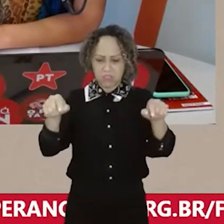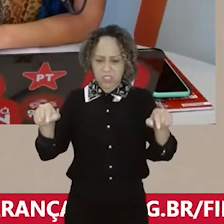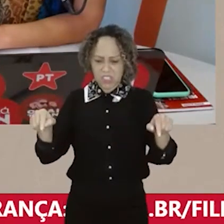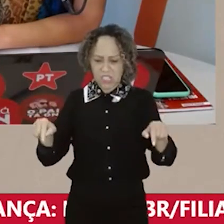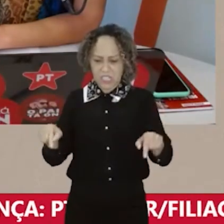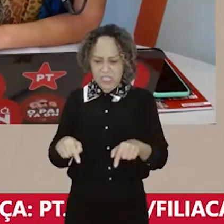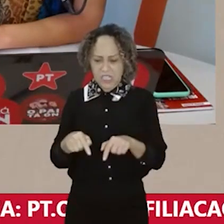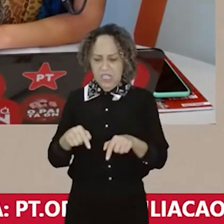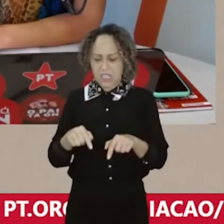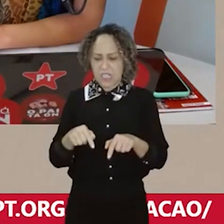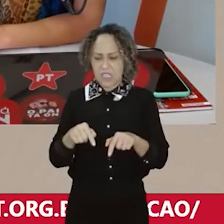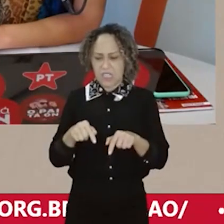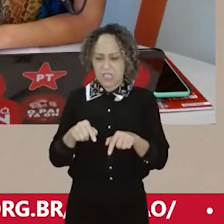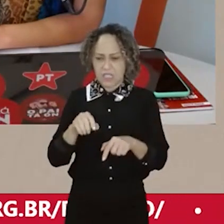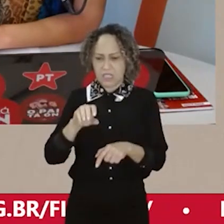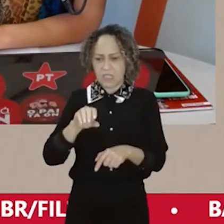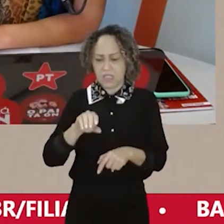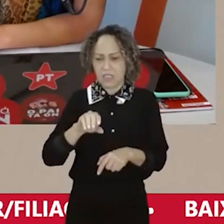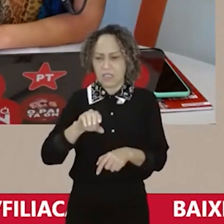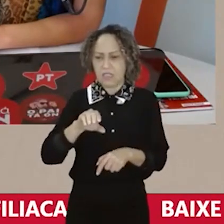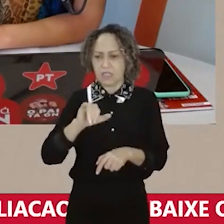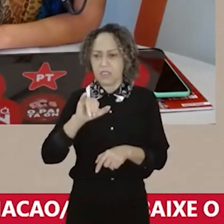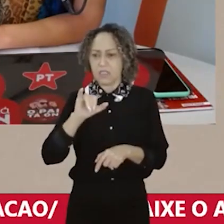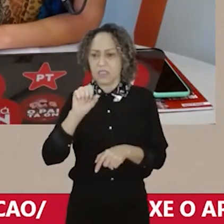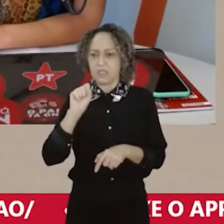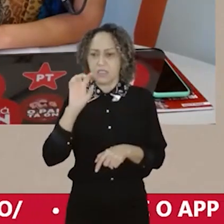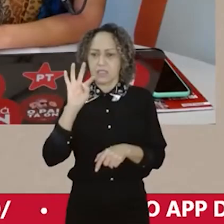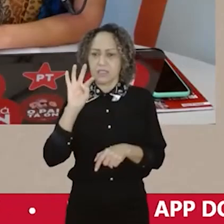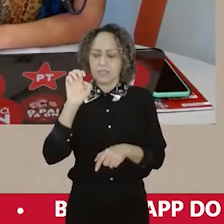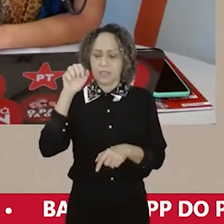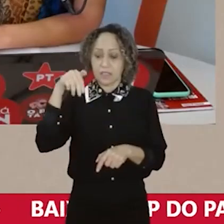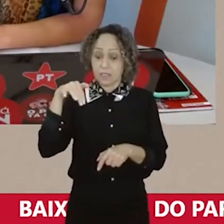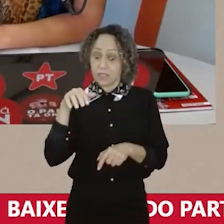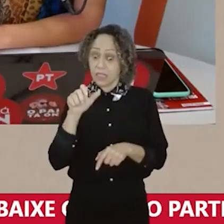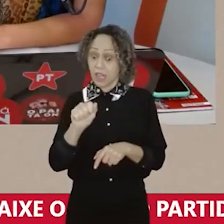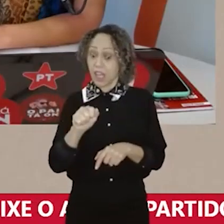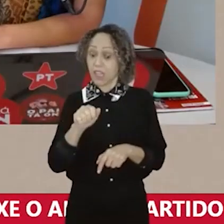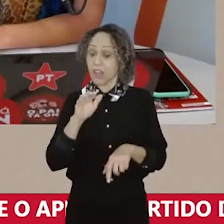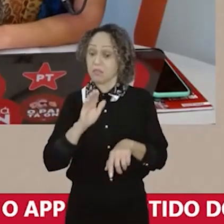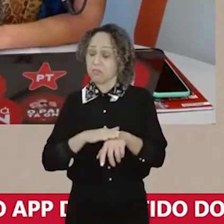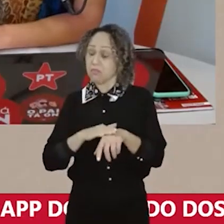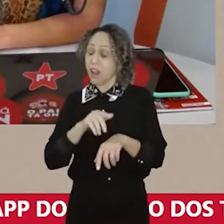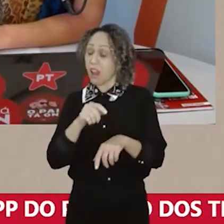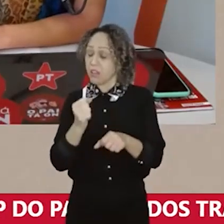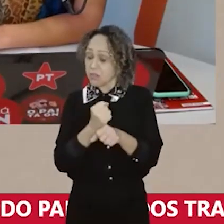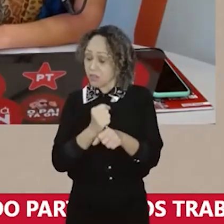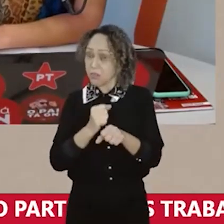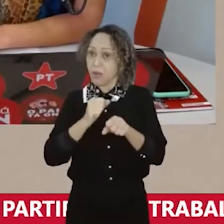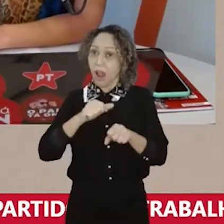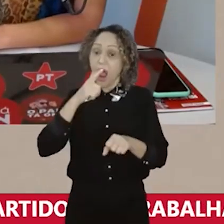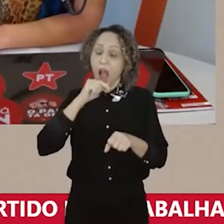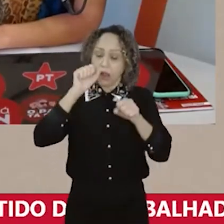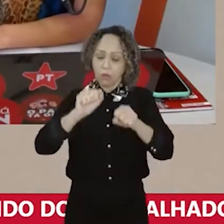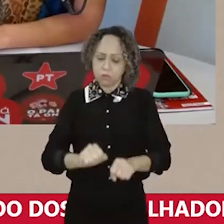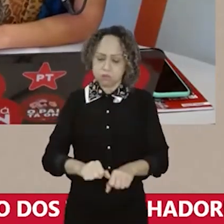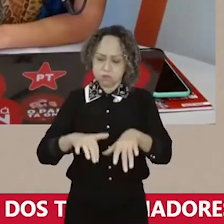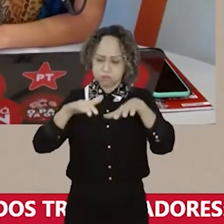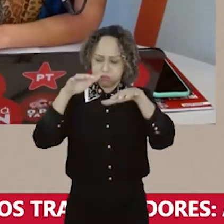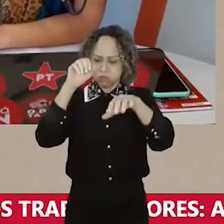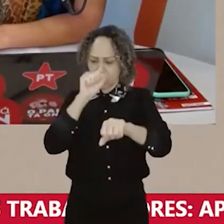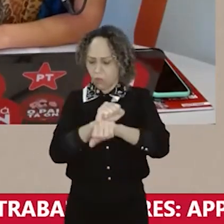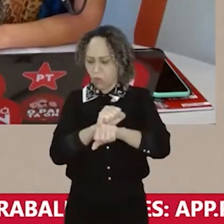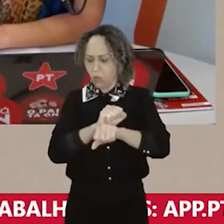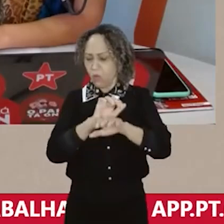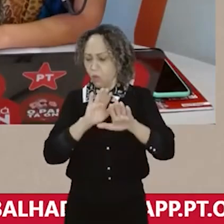crianças. Por quê? Porque eram elas que ficavam com o encargo, eram as mulheres que tinham a tarefa e o encargo de